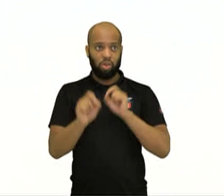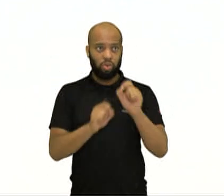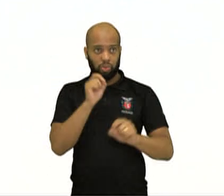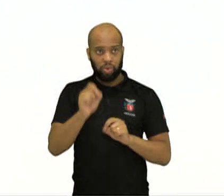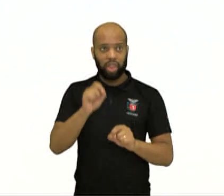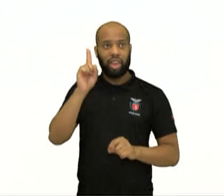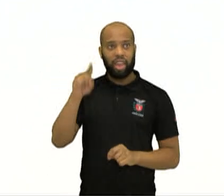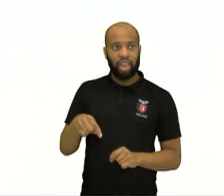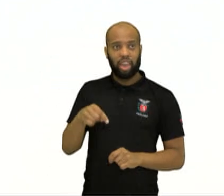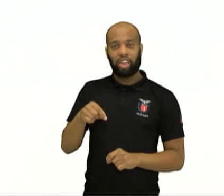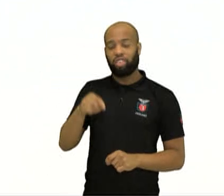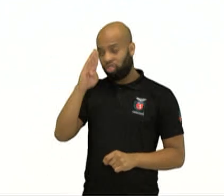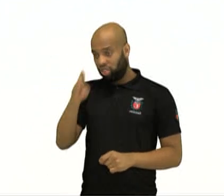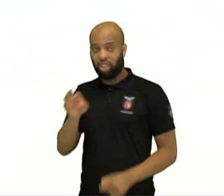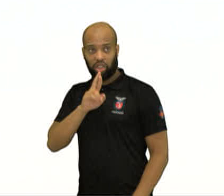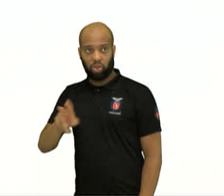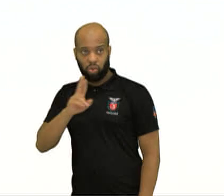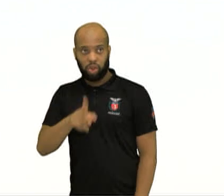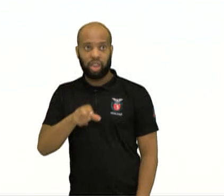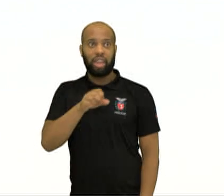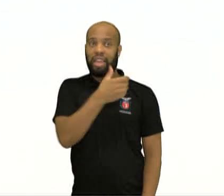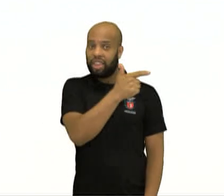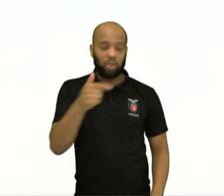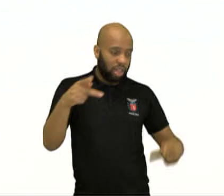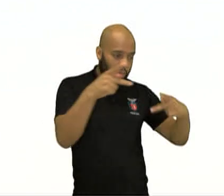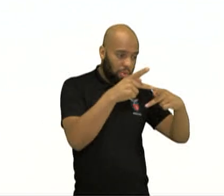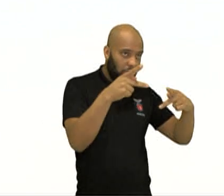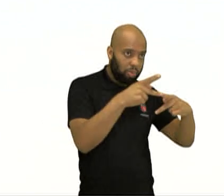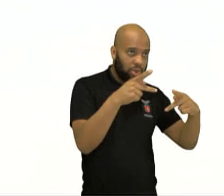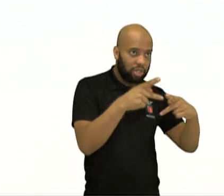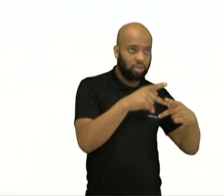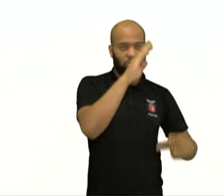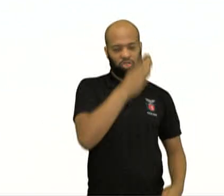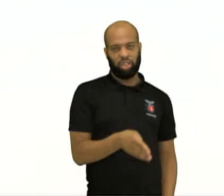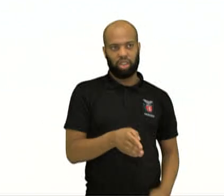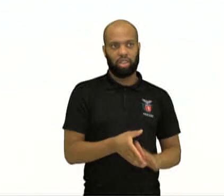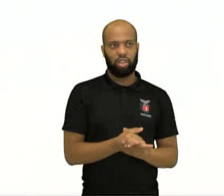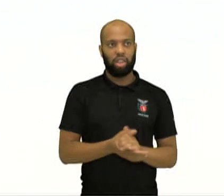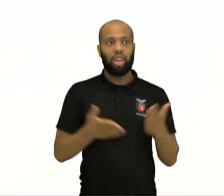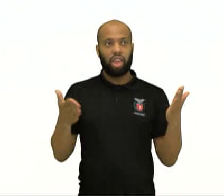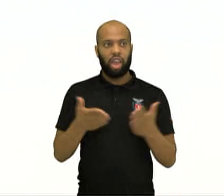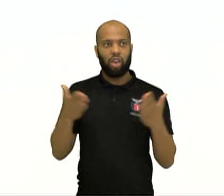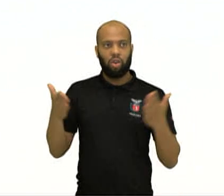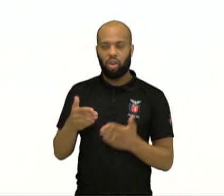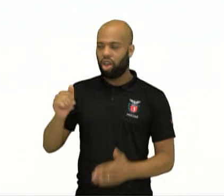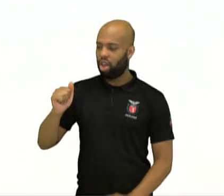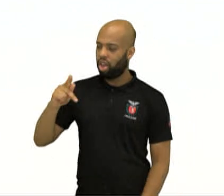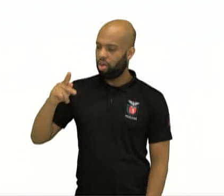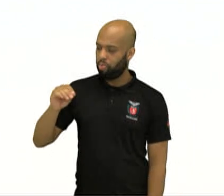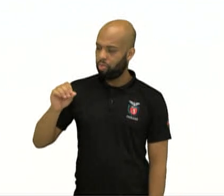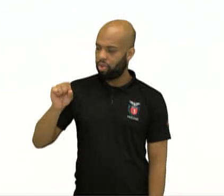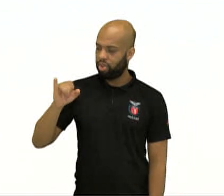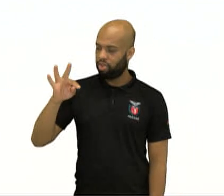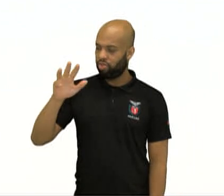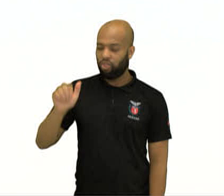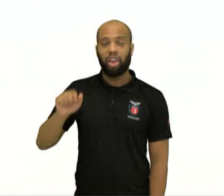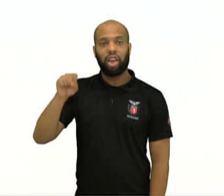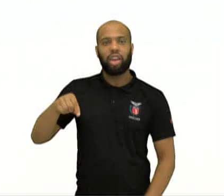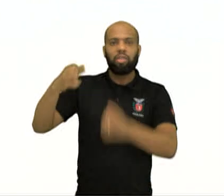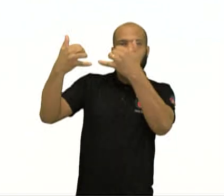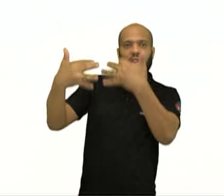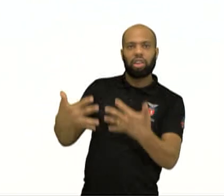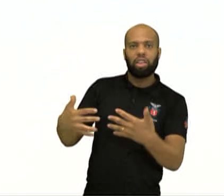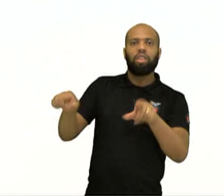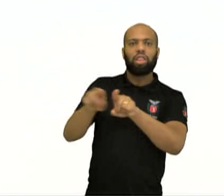na objetiva direta. E na positiva eu vou ver o quê? Que é uma explicação e o uso dos 2